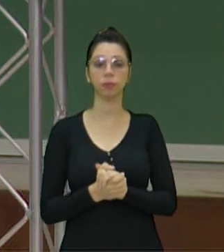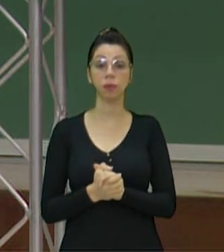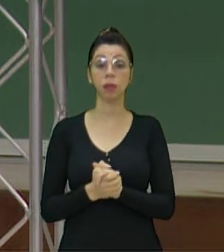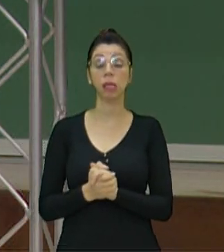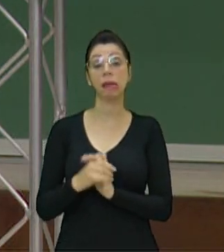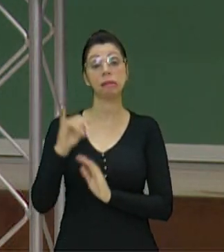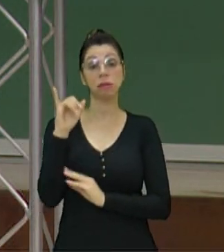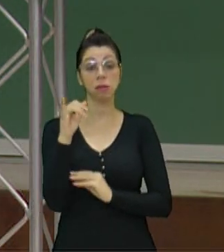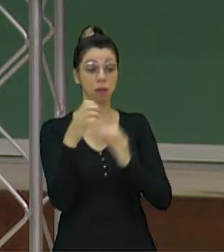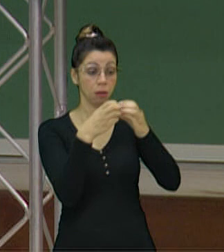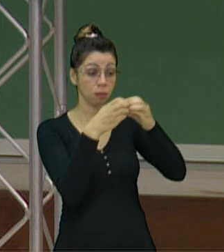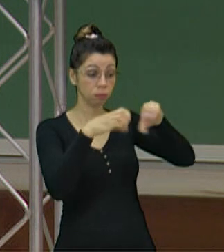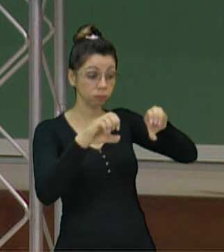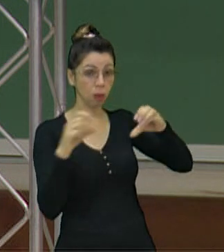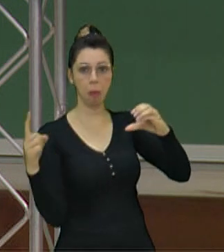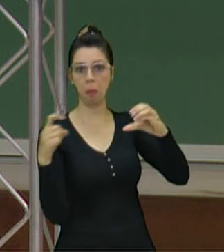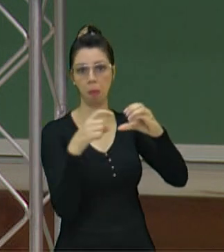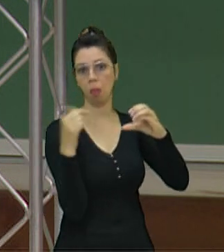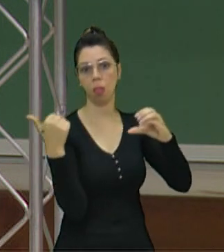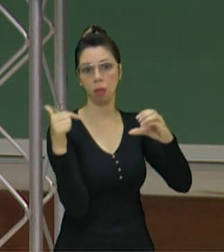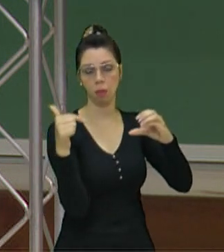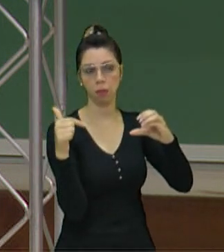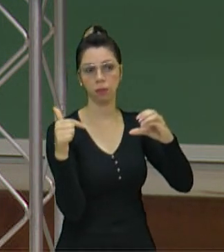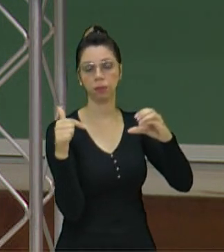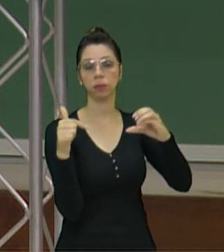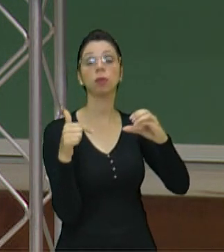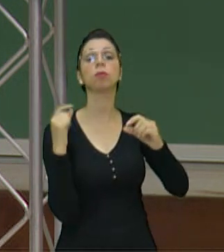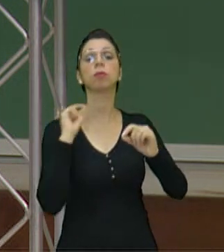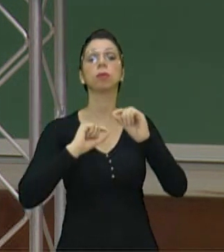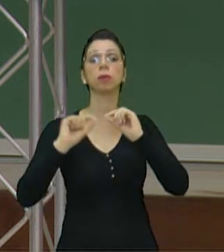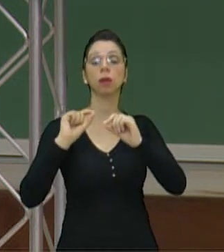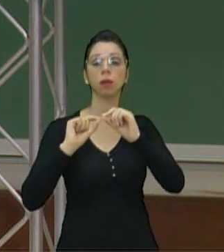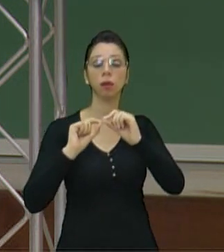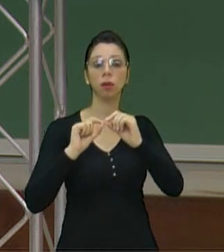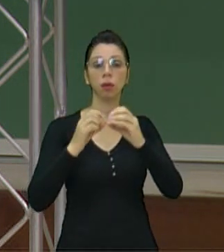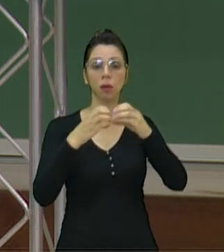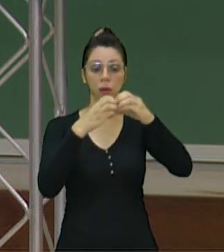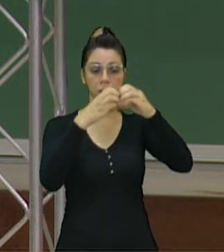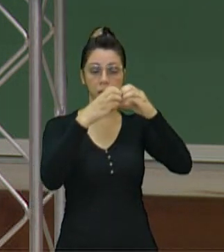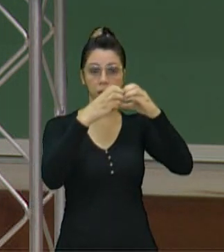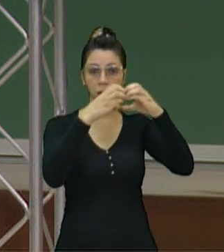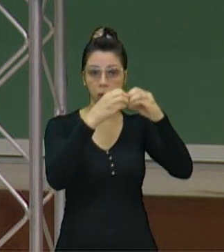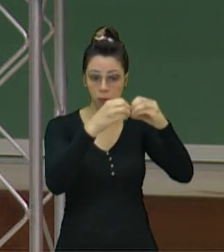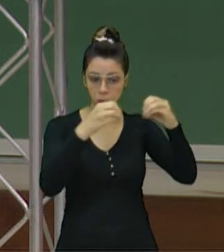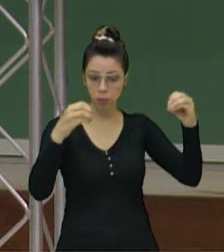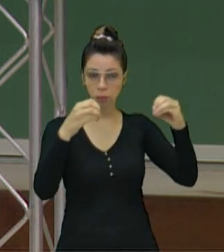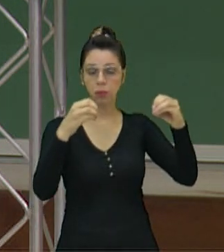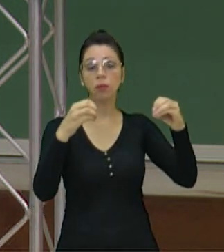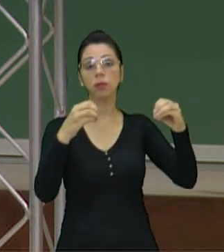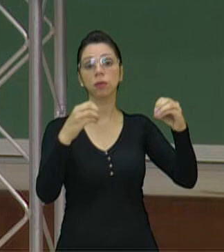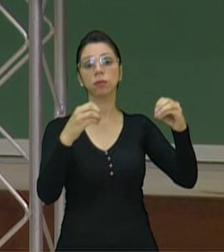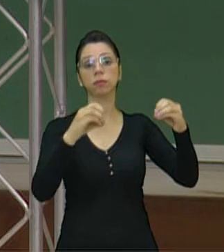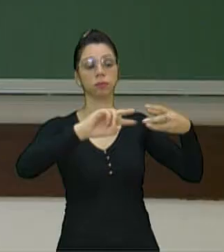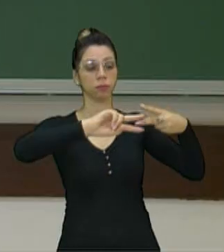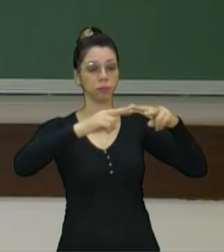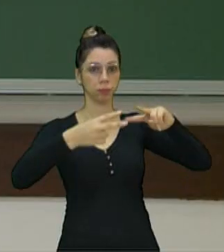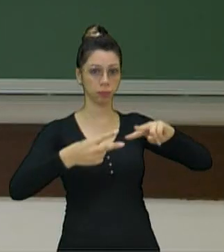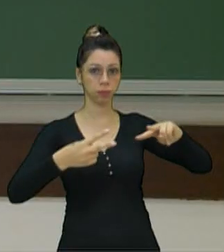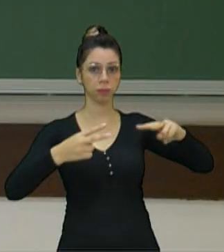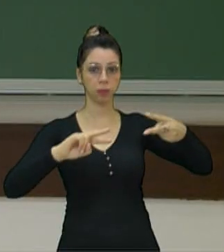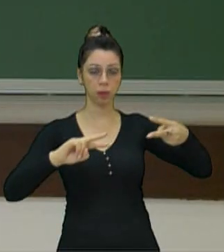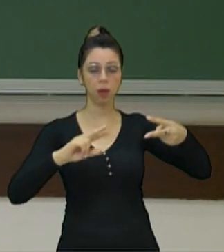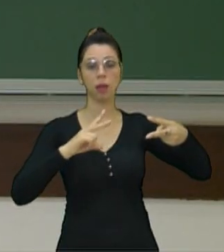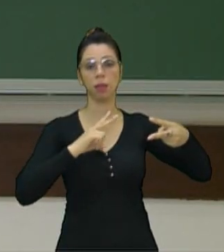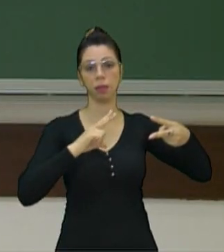óvulo não seja fecundado, ele vai desenvolver a partenogênese, ou seja, ele tem a metade da característica genética, metade